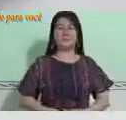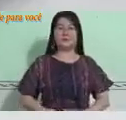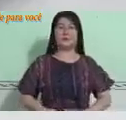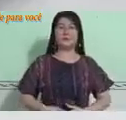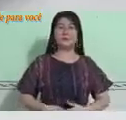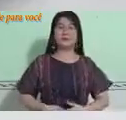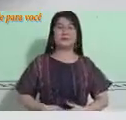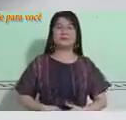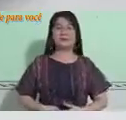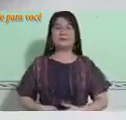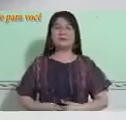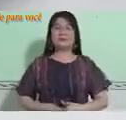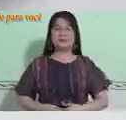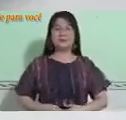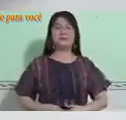aplicação.